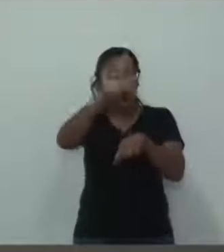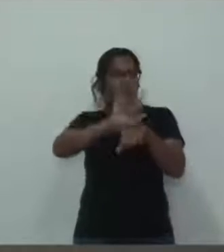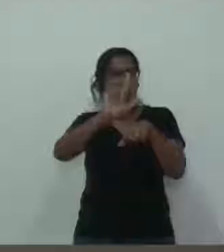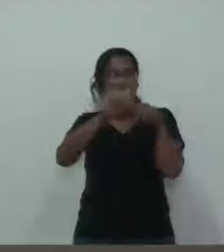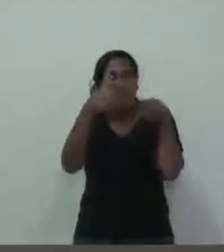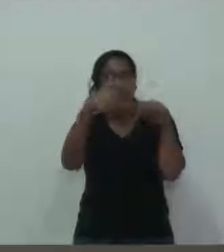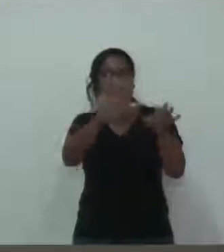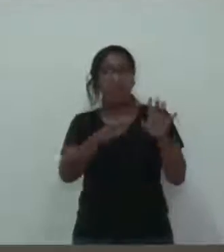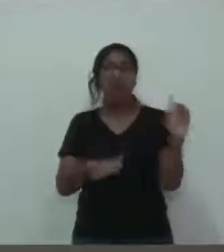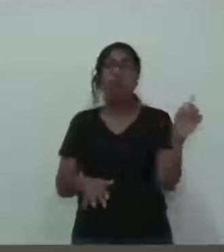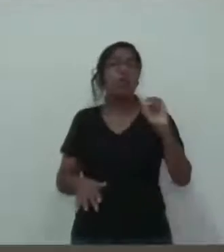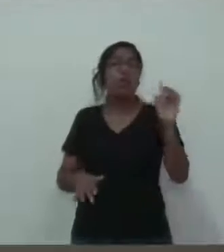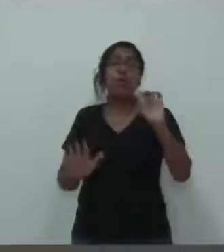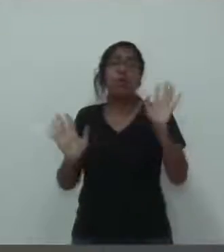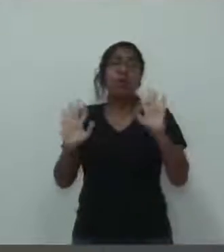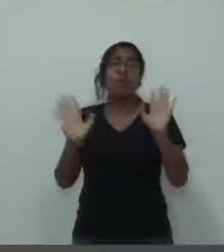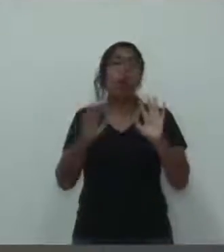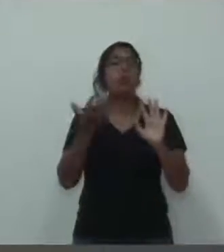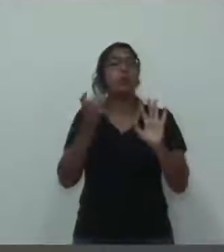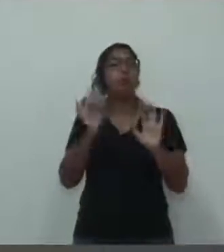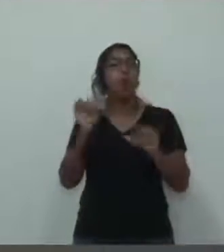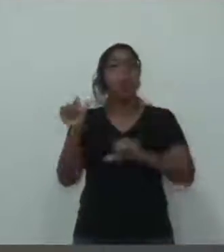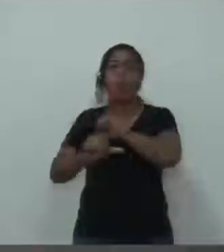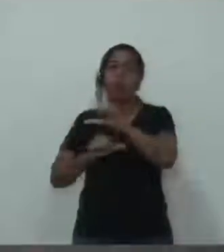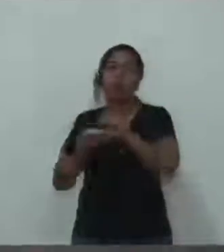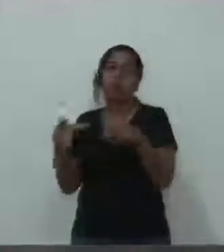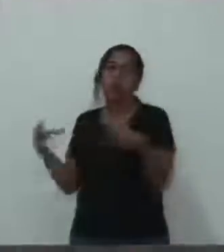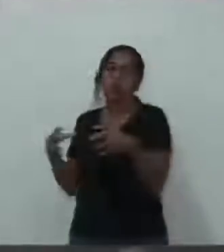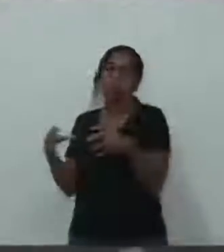também fizesse parte dessas ideias aqui. Foi isso.